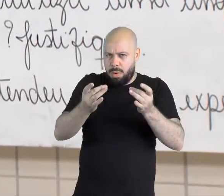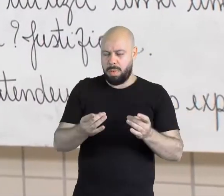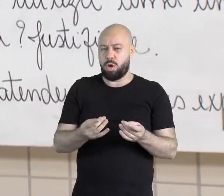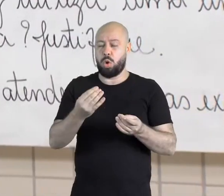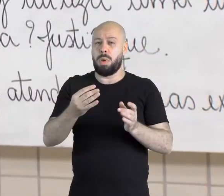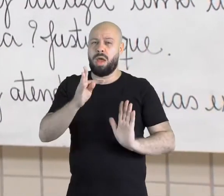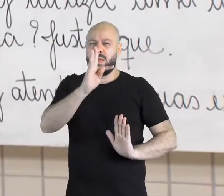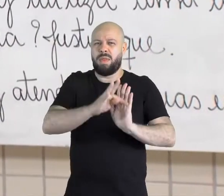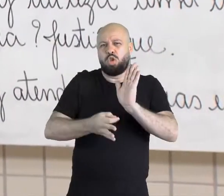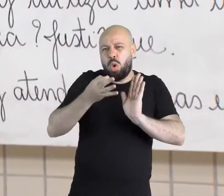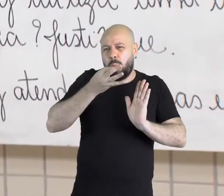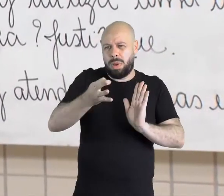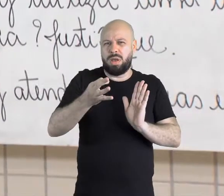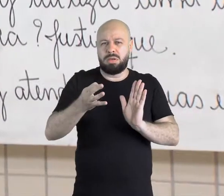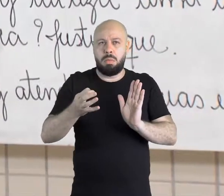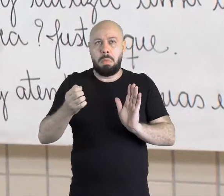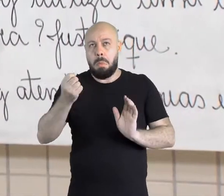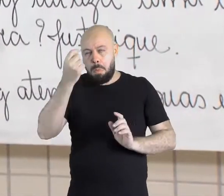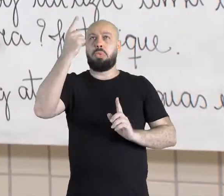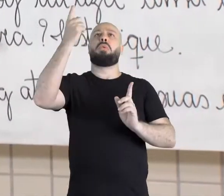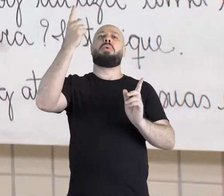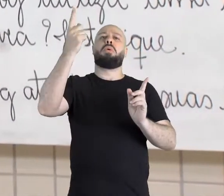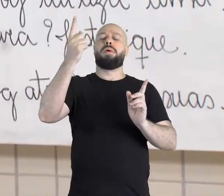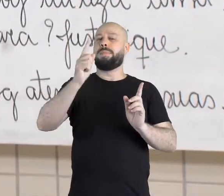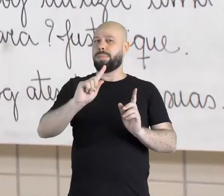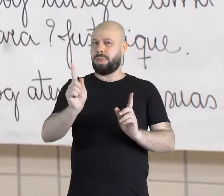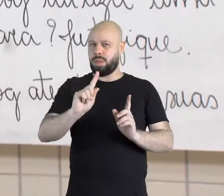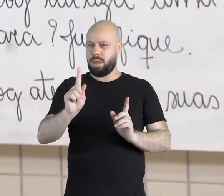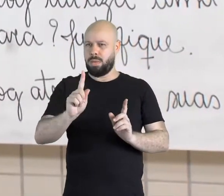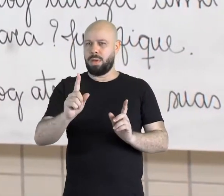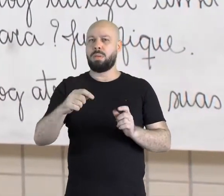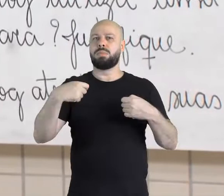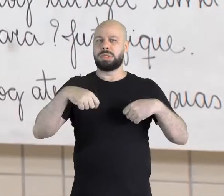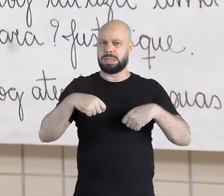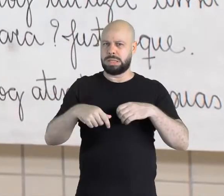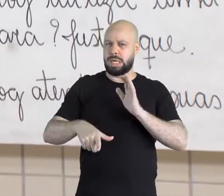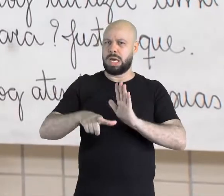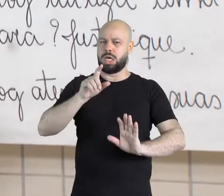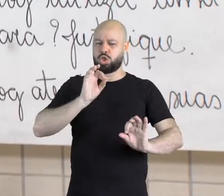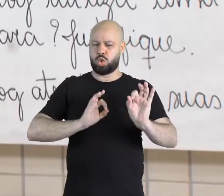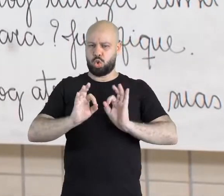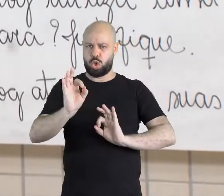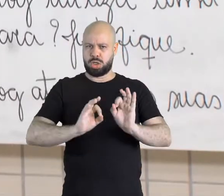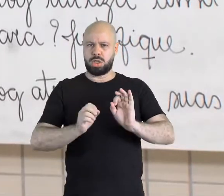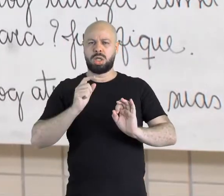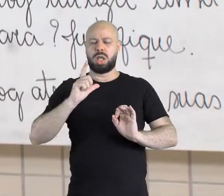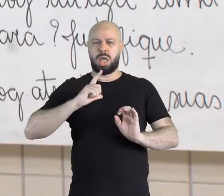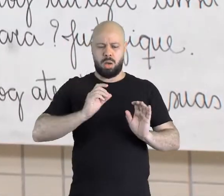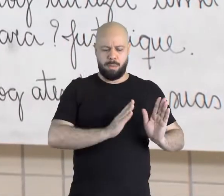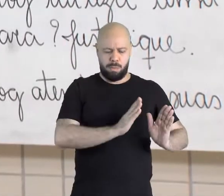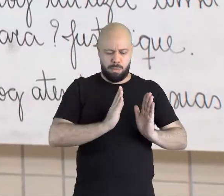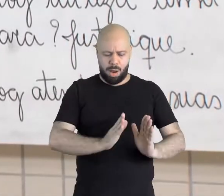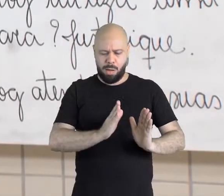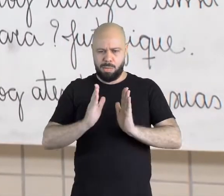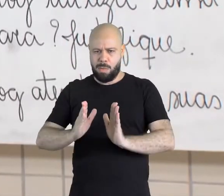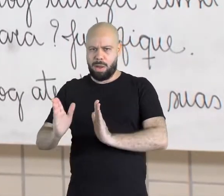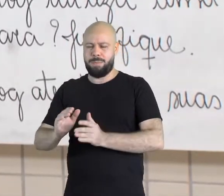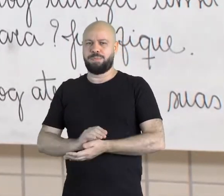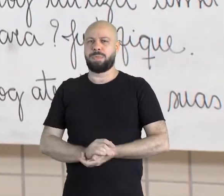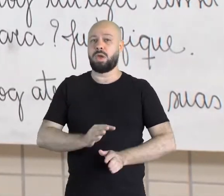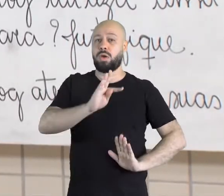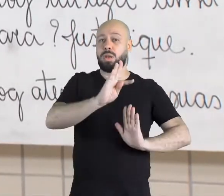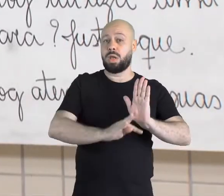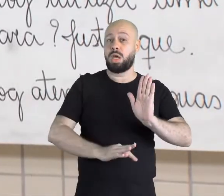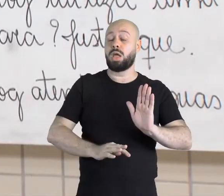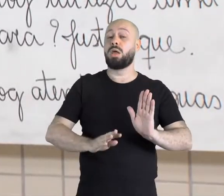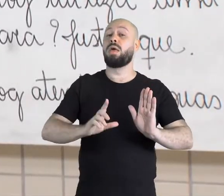texto opinativo do nada, você precisa se preparar e seguir uma sequência. Todo texto, ele deve